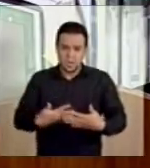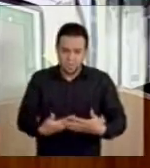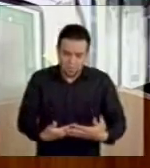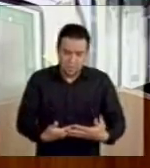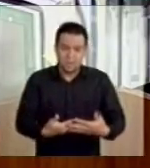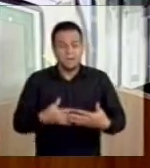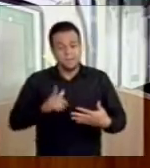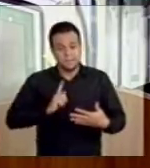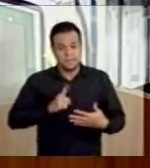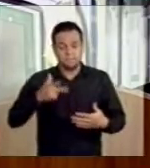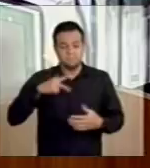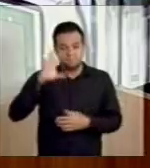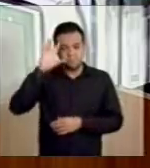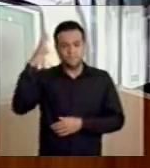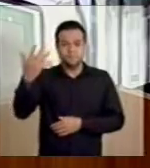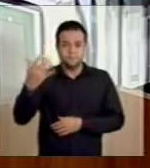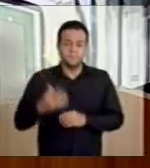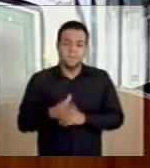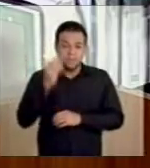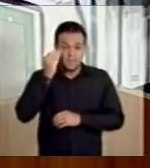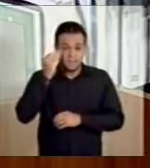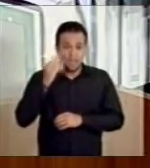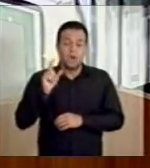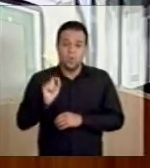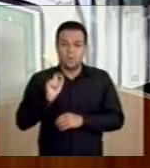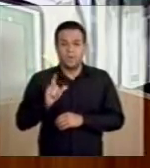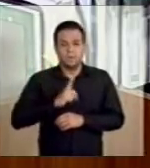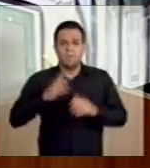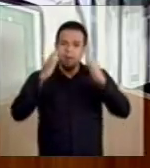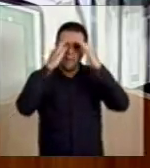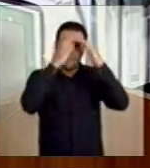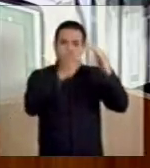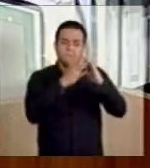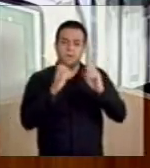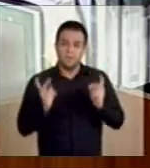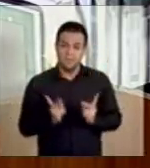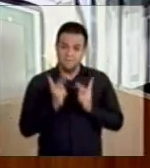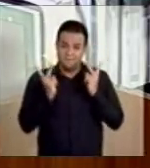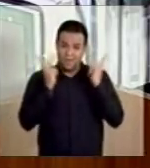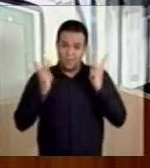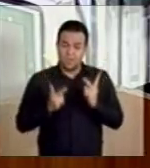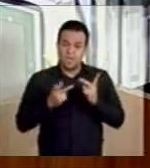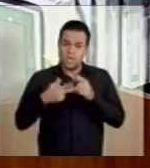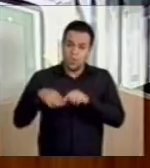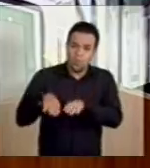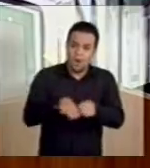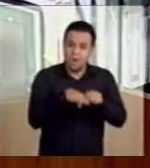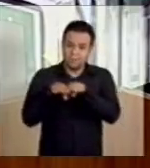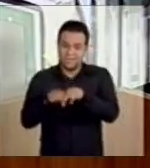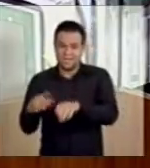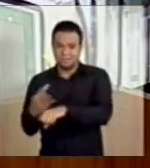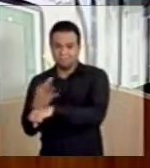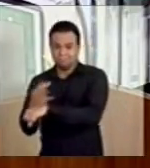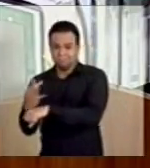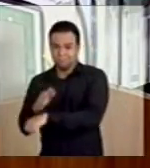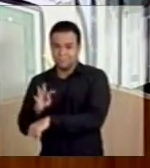virtude, tais decisões, de congregar aqueles que reverenciam os valores da igualdade, da tolerância